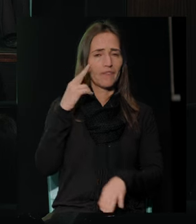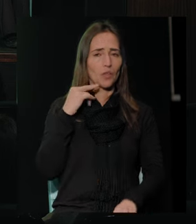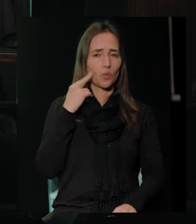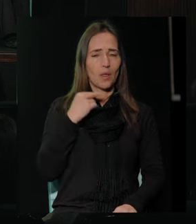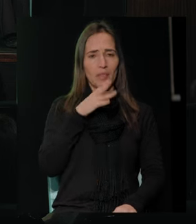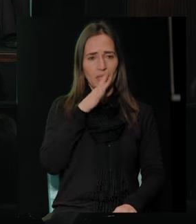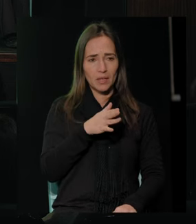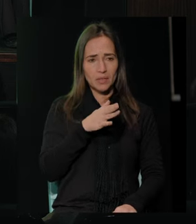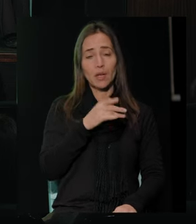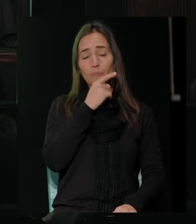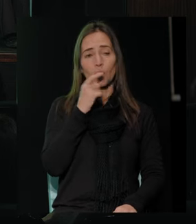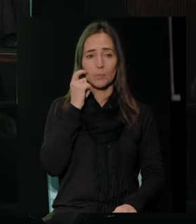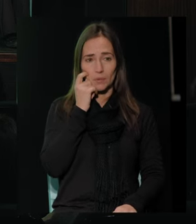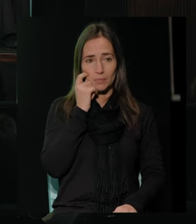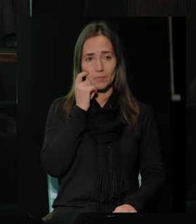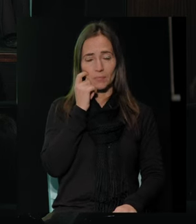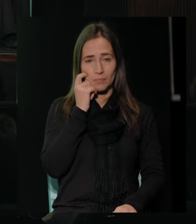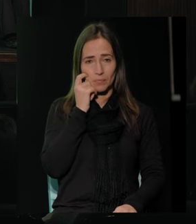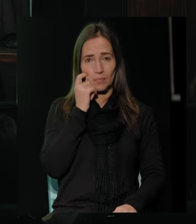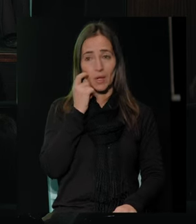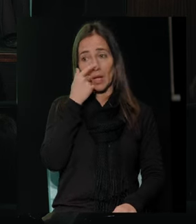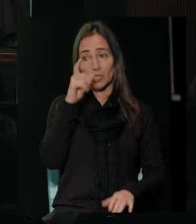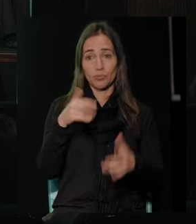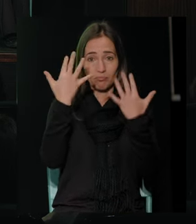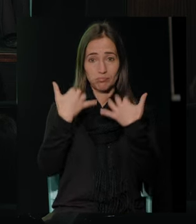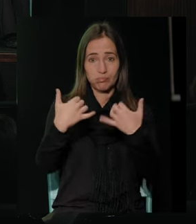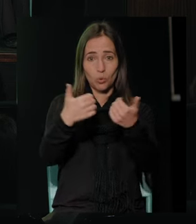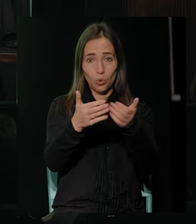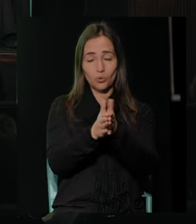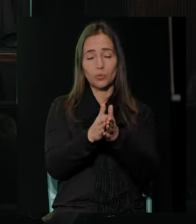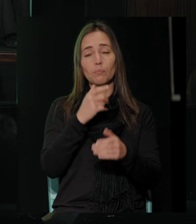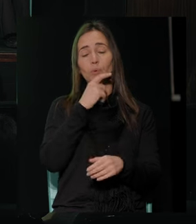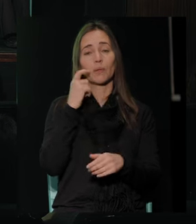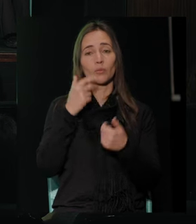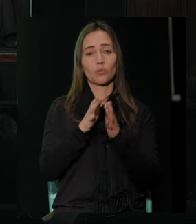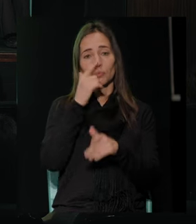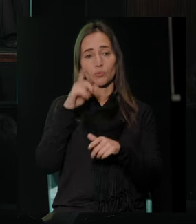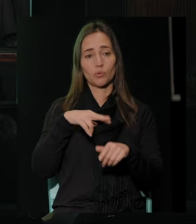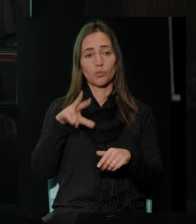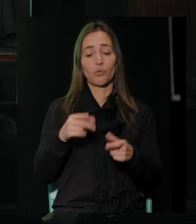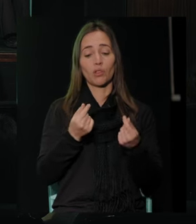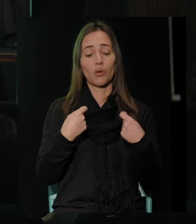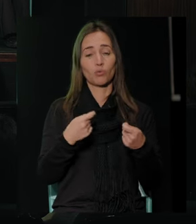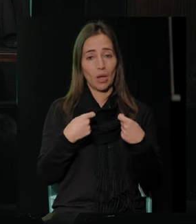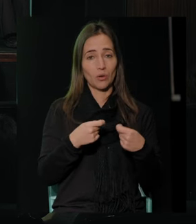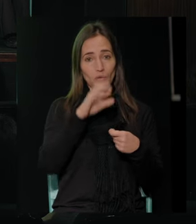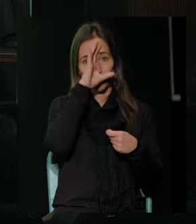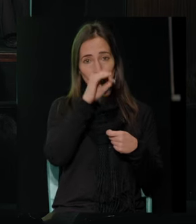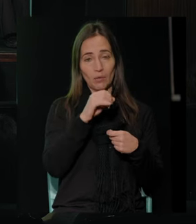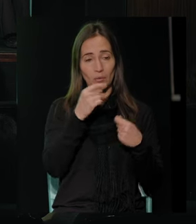estava a dizer e a prometer, não só aos congressistas, mas a todos os portugueses, de que todo o dinheiro gasto pelo Estado